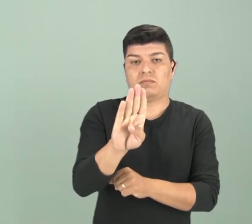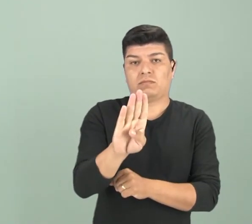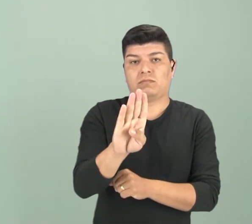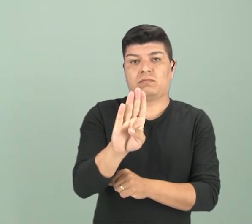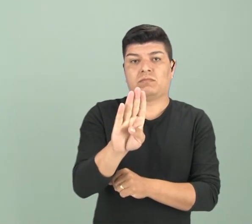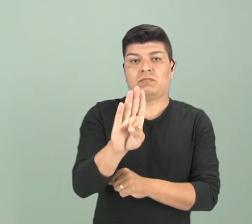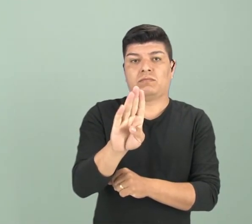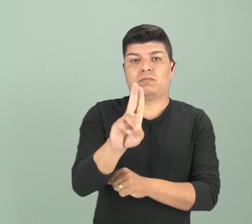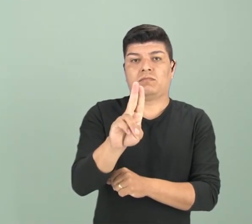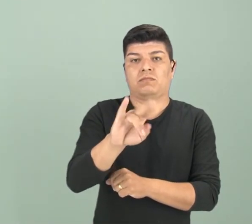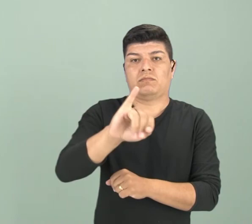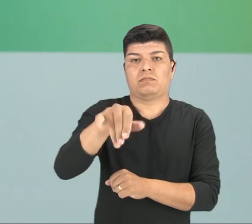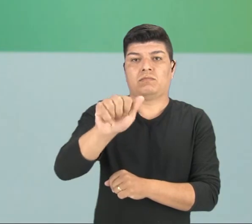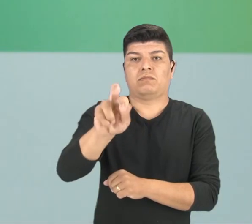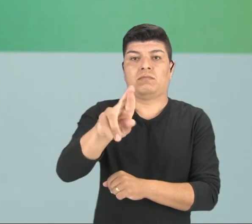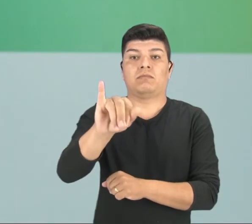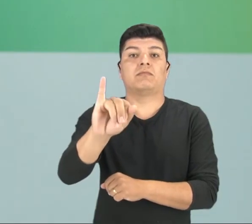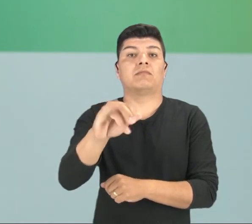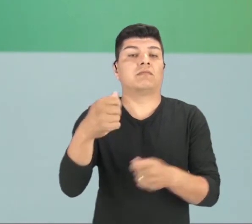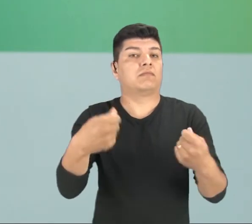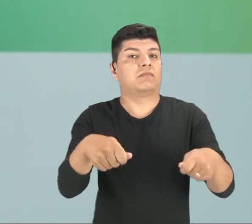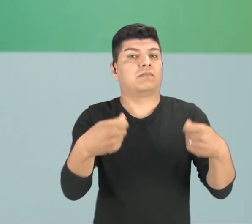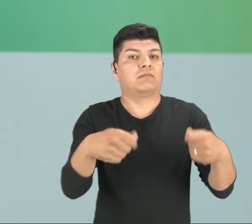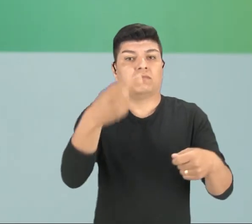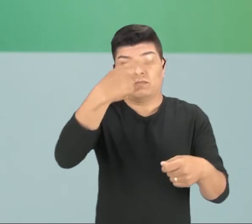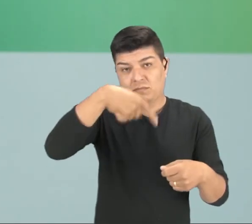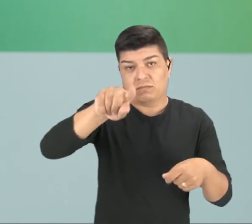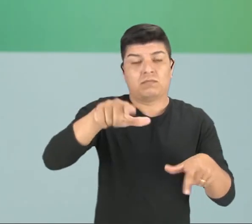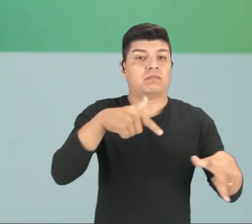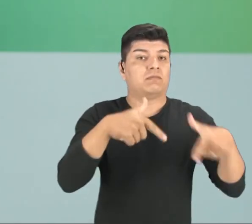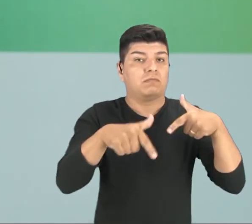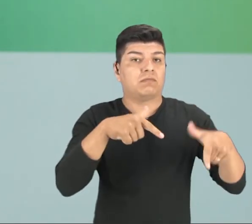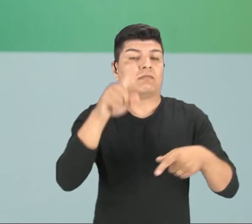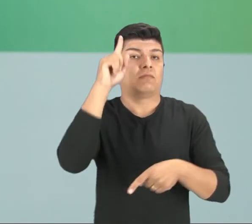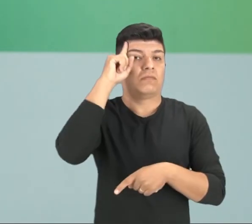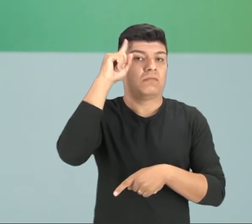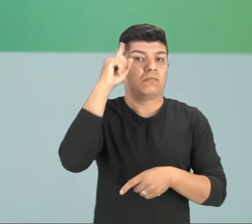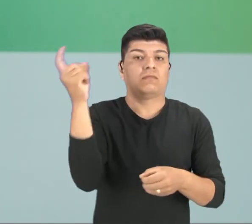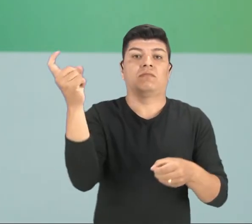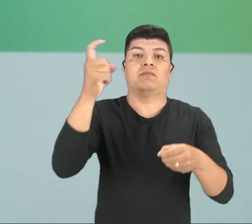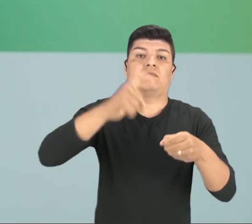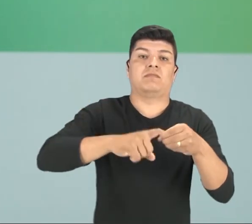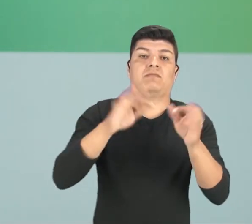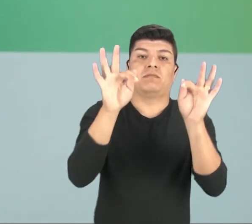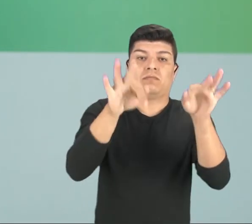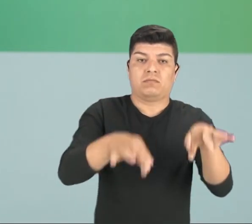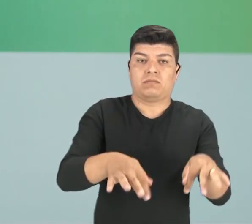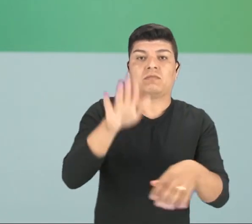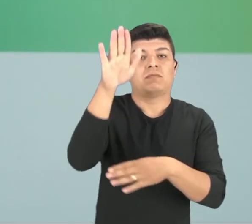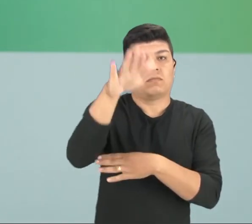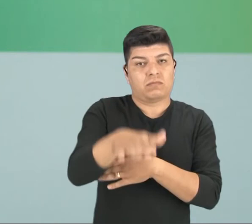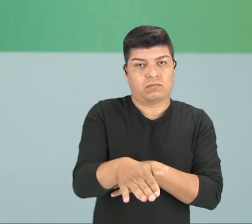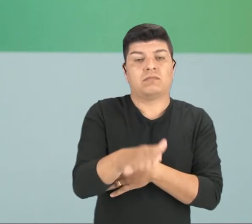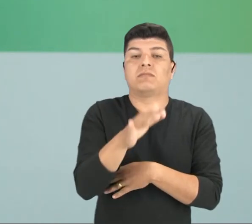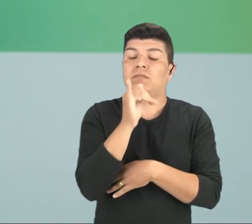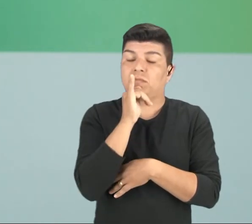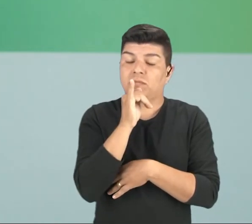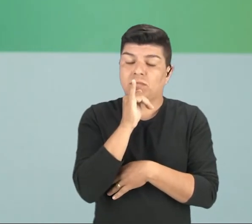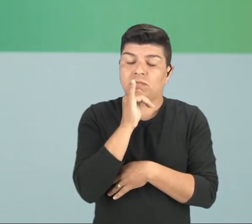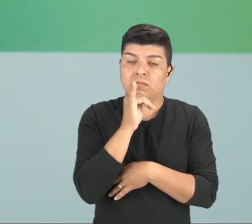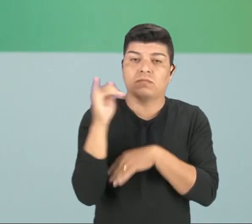nosso município vizinho, e precisam ir ao trabalho todos os dias e retornar no final da tarde. É um tipo de